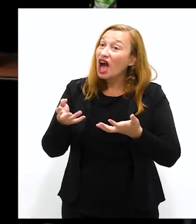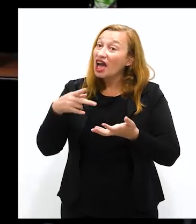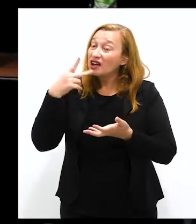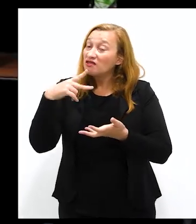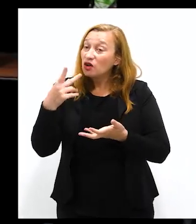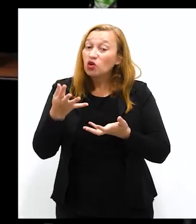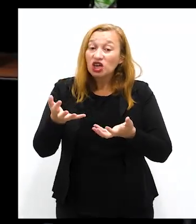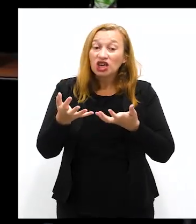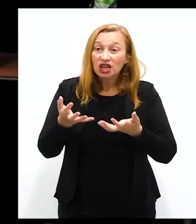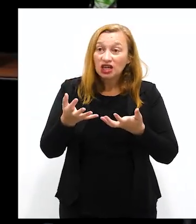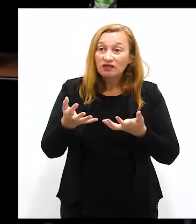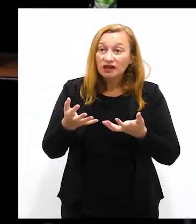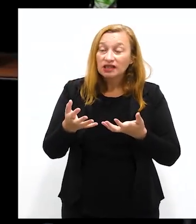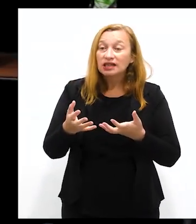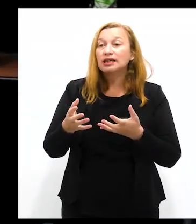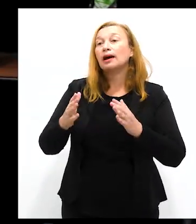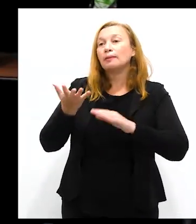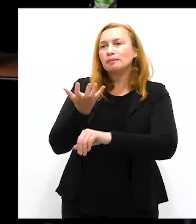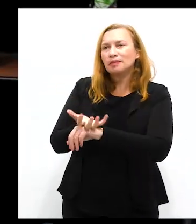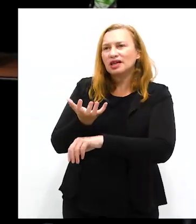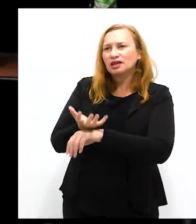mas eu quero abarrotar aquilo lá.